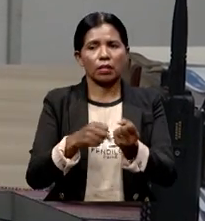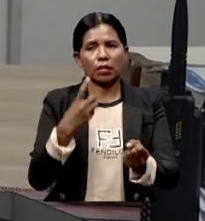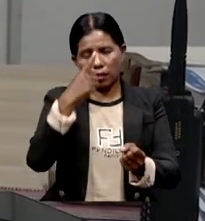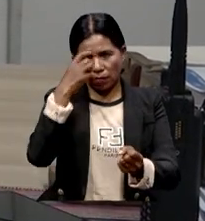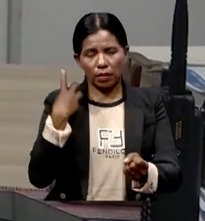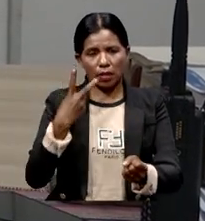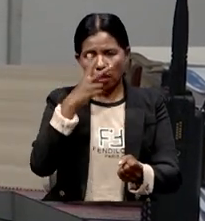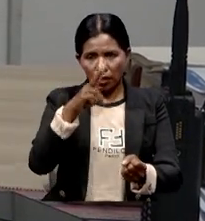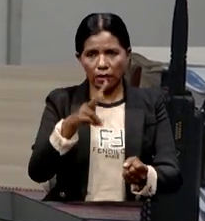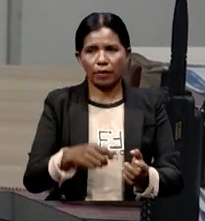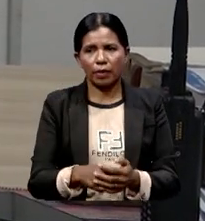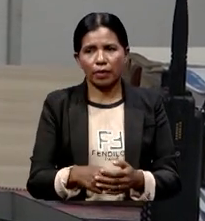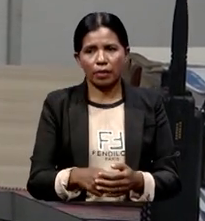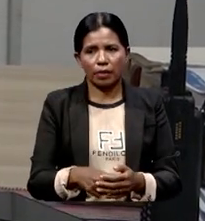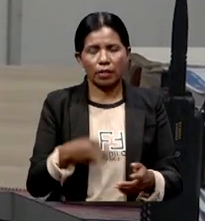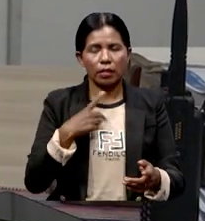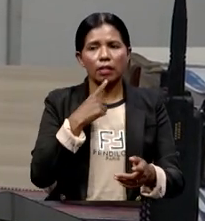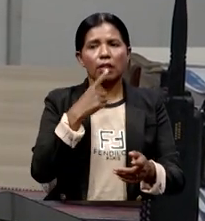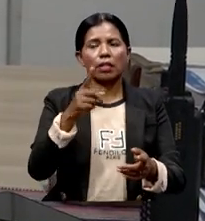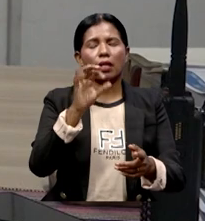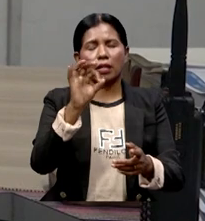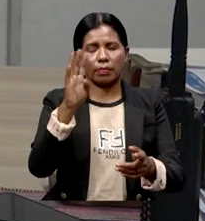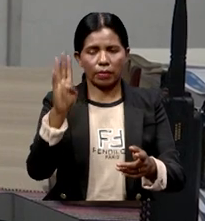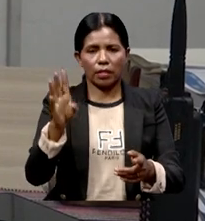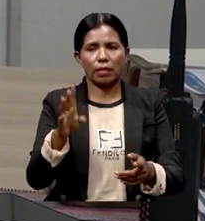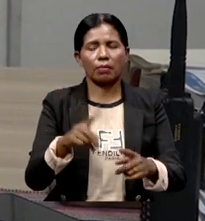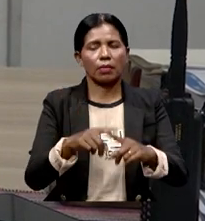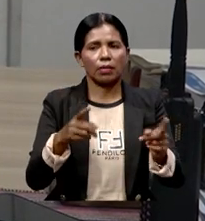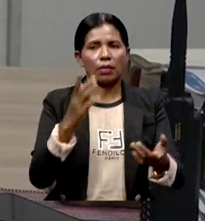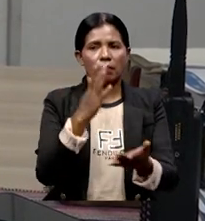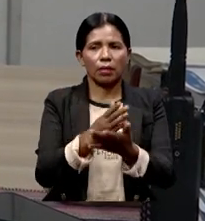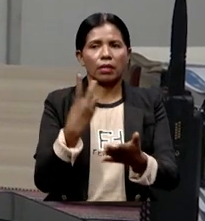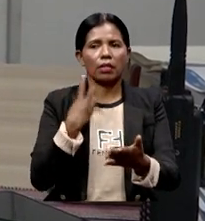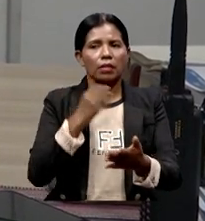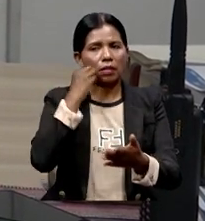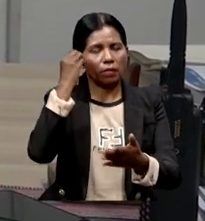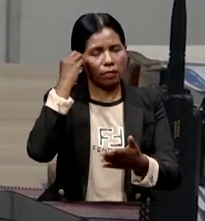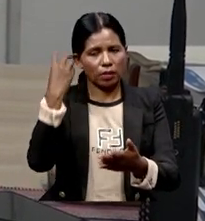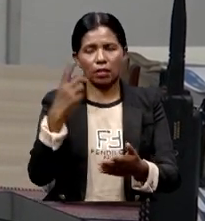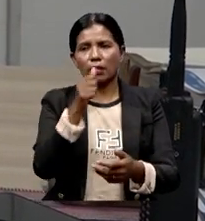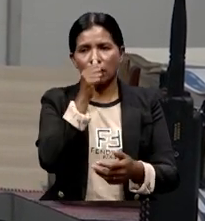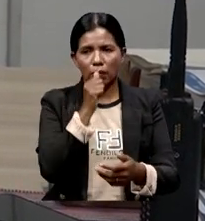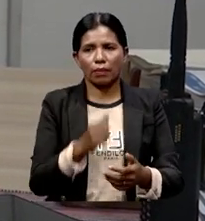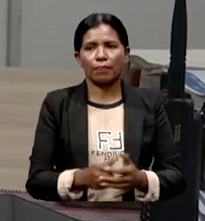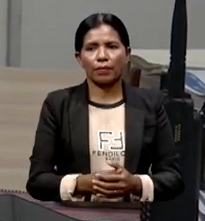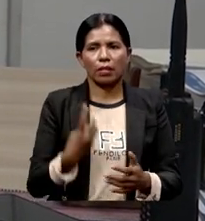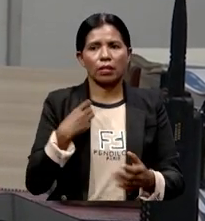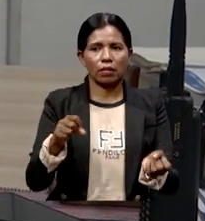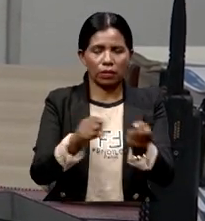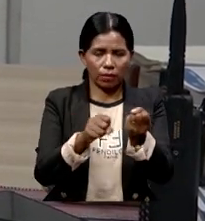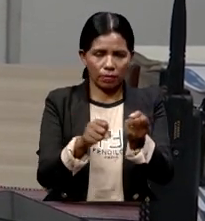harehela ita hakilare ti media sosial mas mai para hela iha ita nenhuma sori ita no nope iremos ita